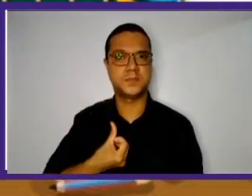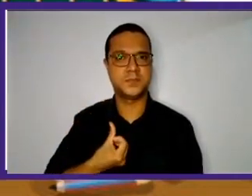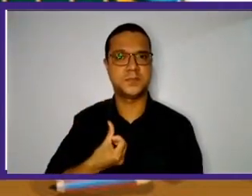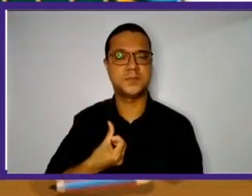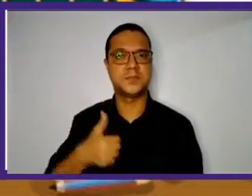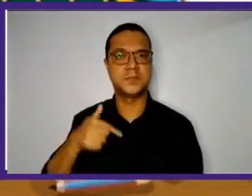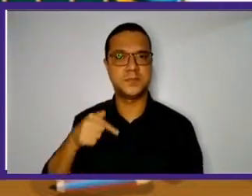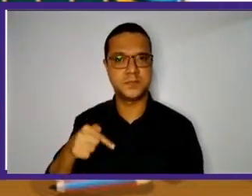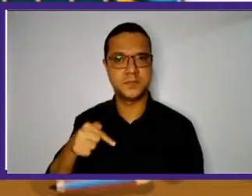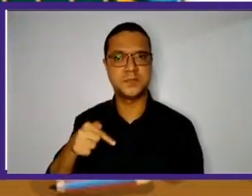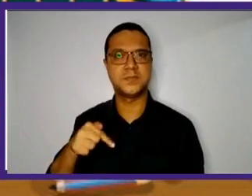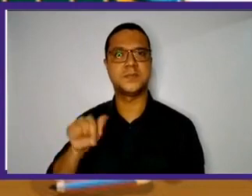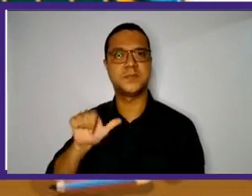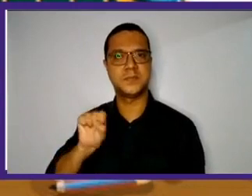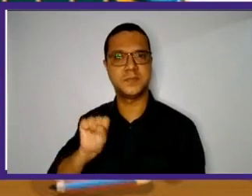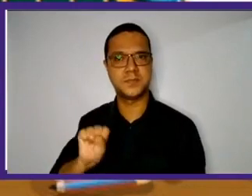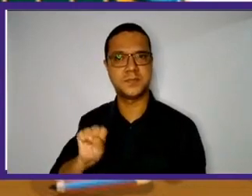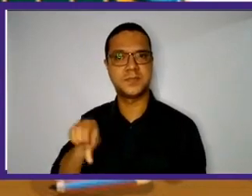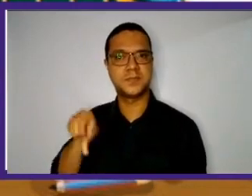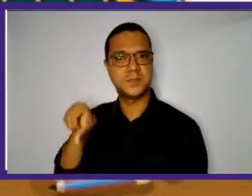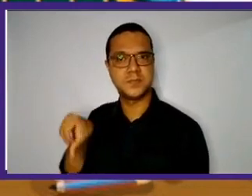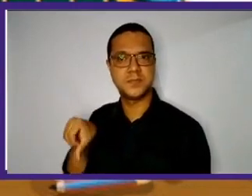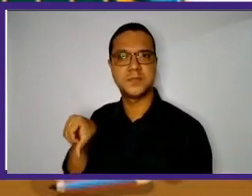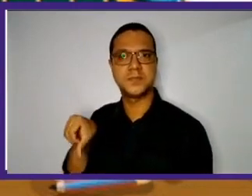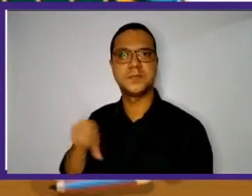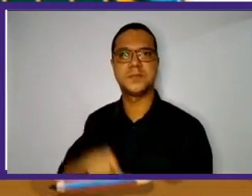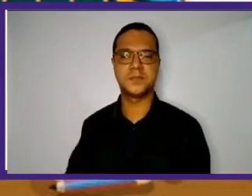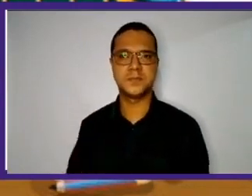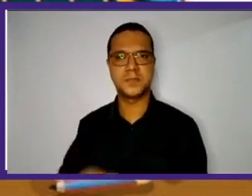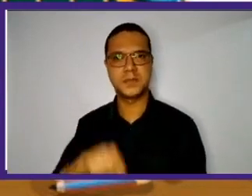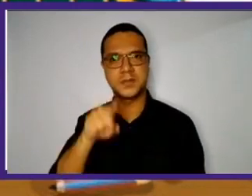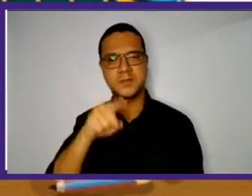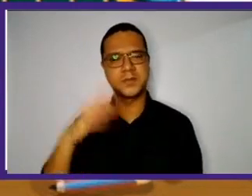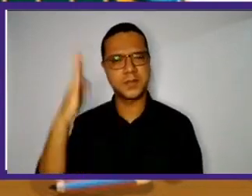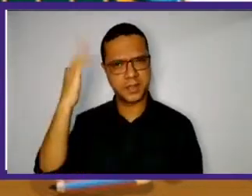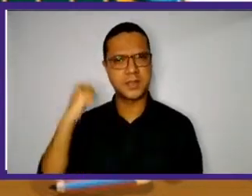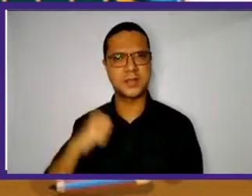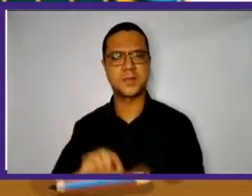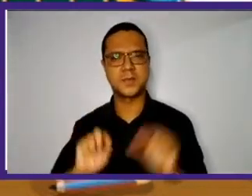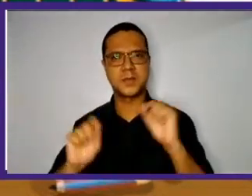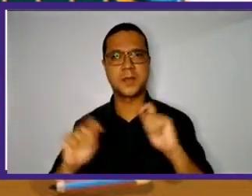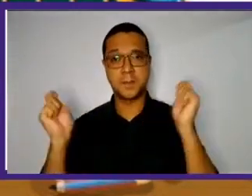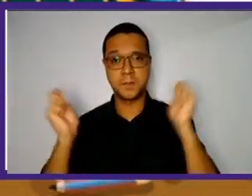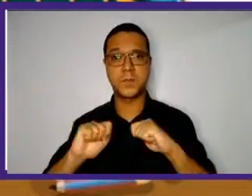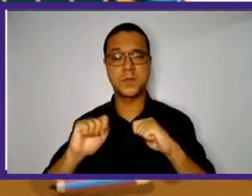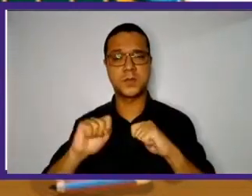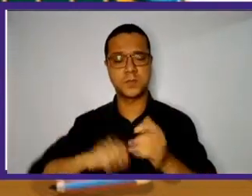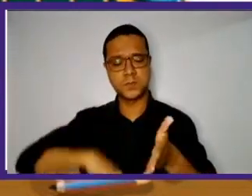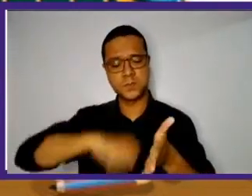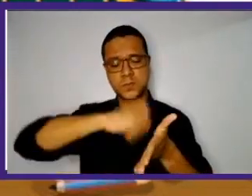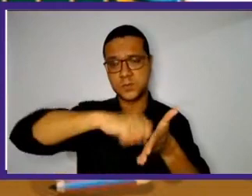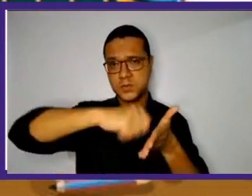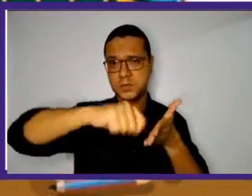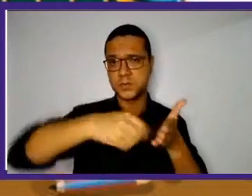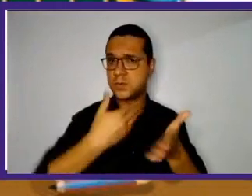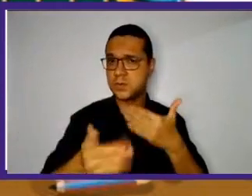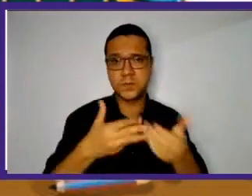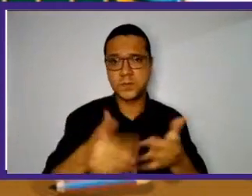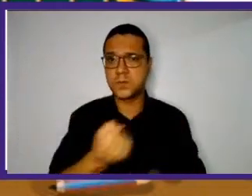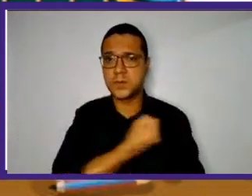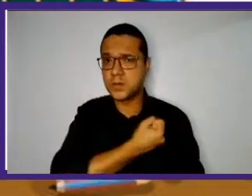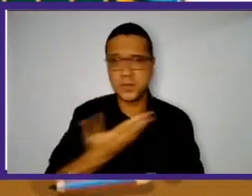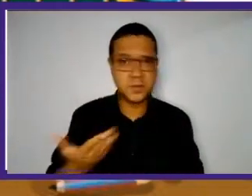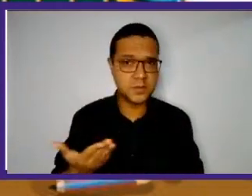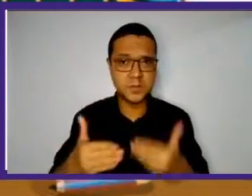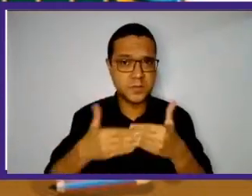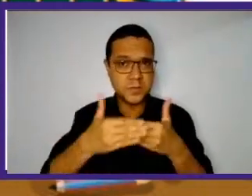5, 6, 7, 8 e 9. Vocês sabiam que podemos escrever qualquer número